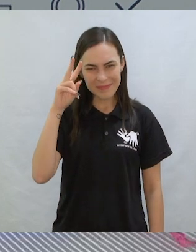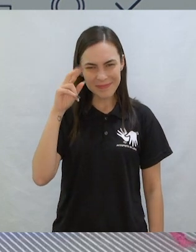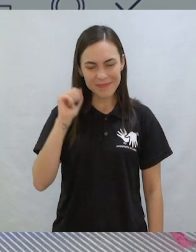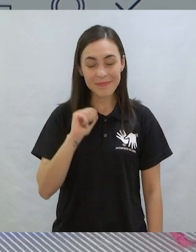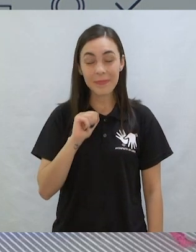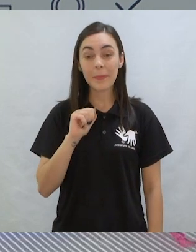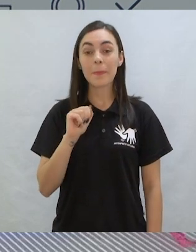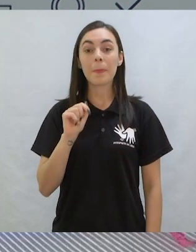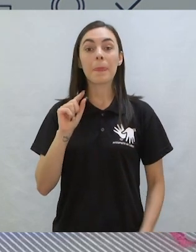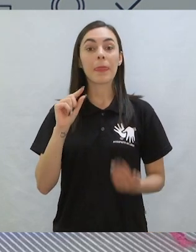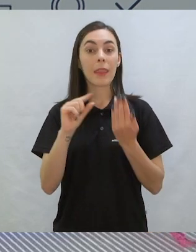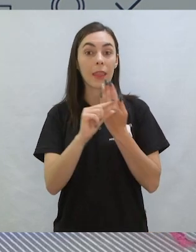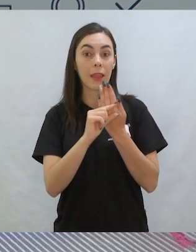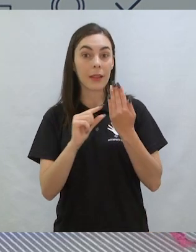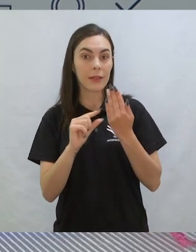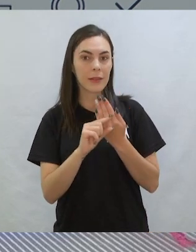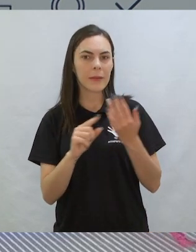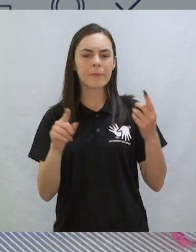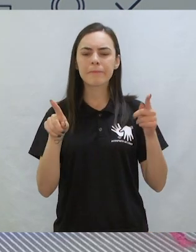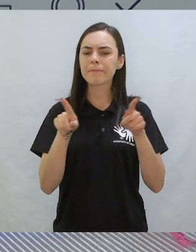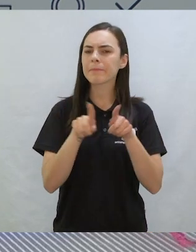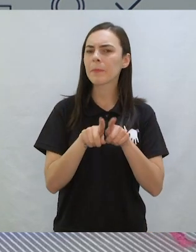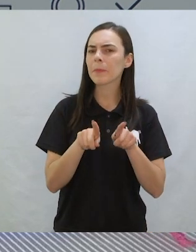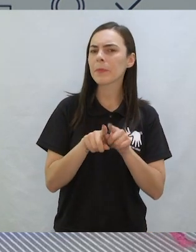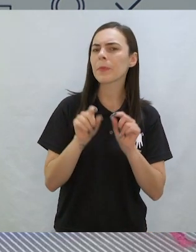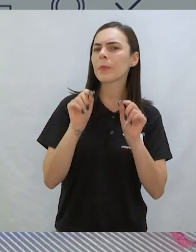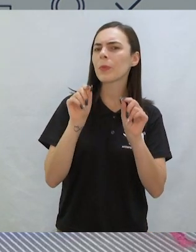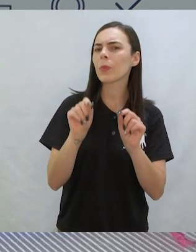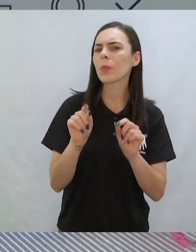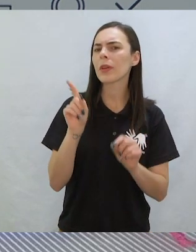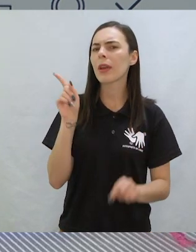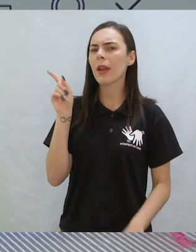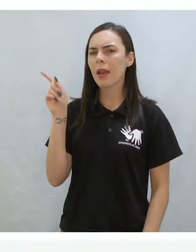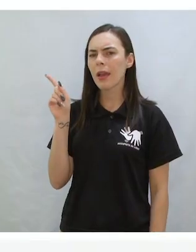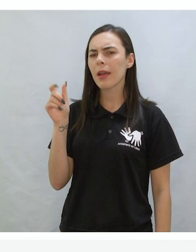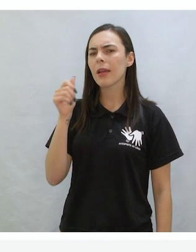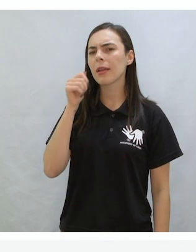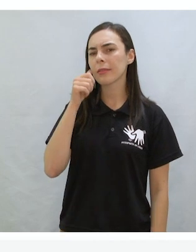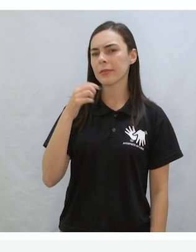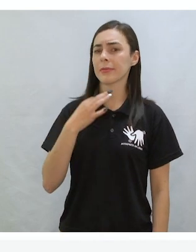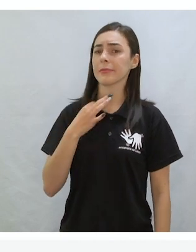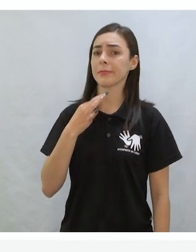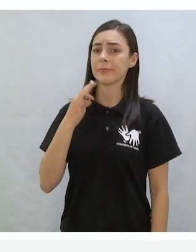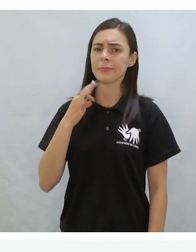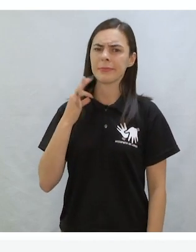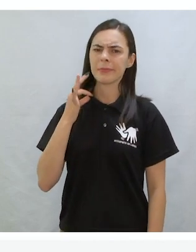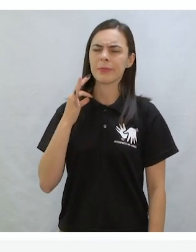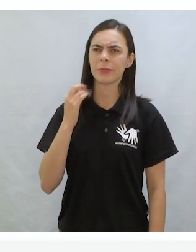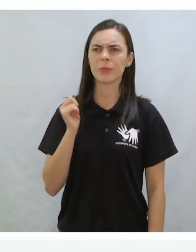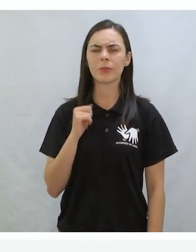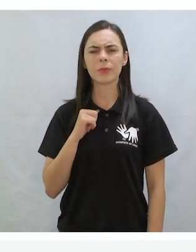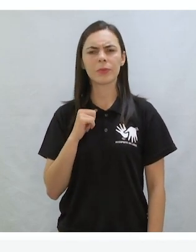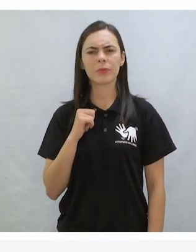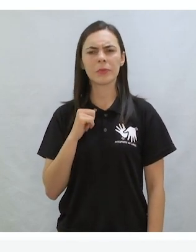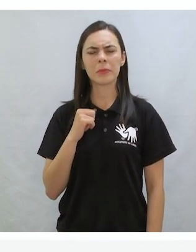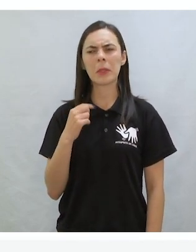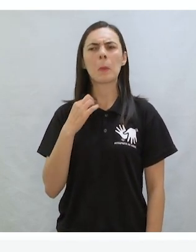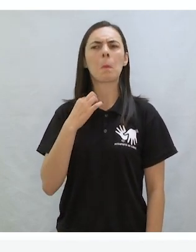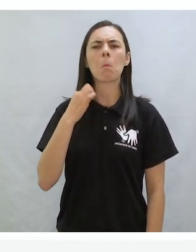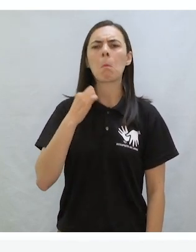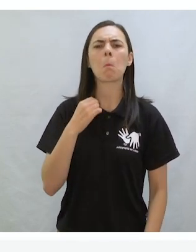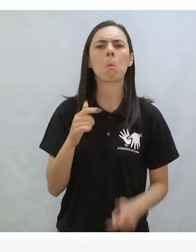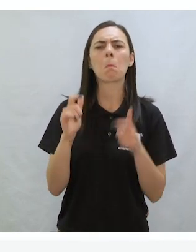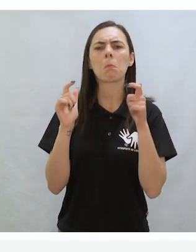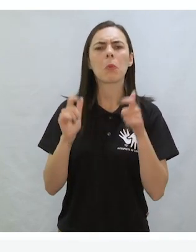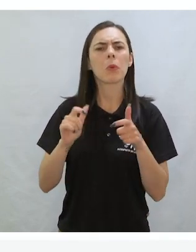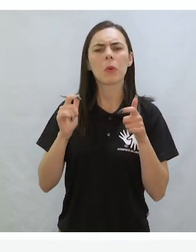Então, e ela é o quê? Também uma voluntária. Mas aonde que